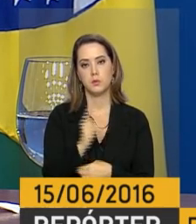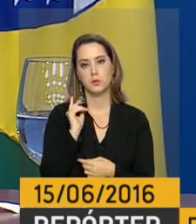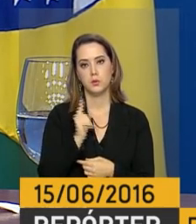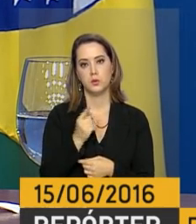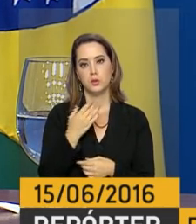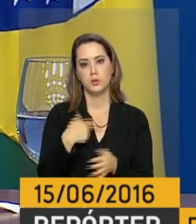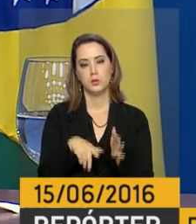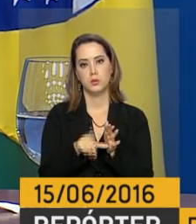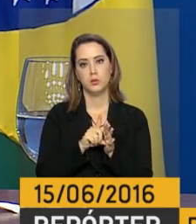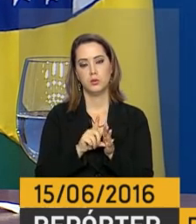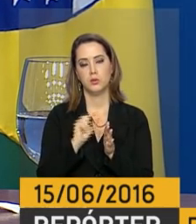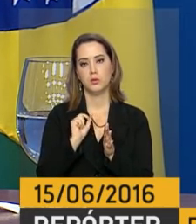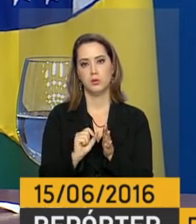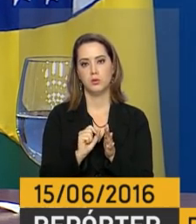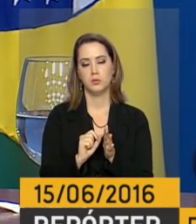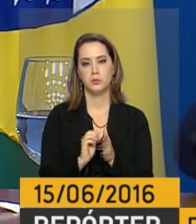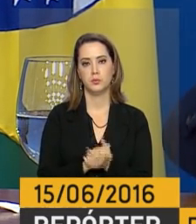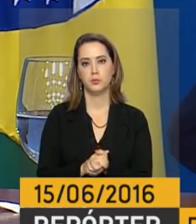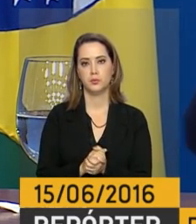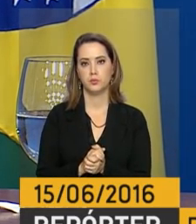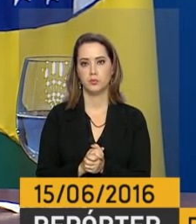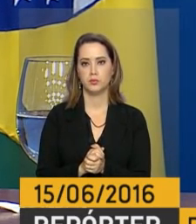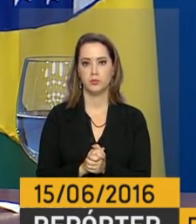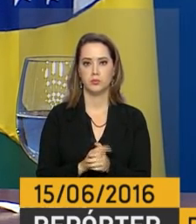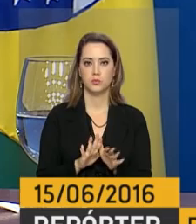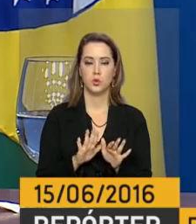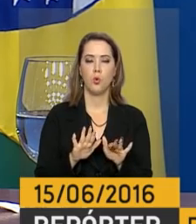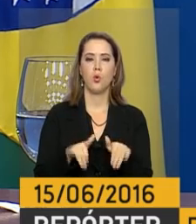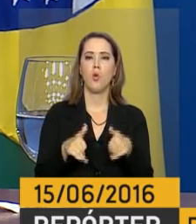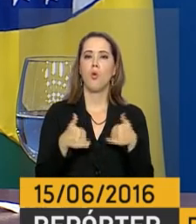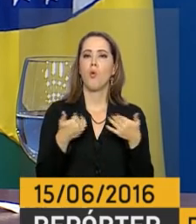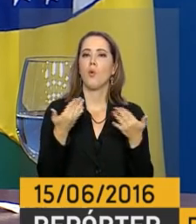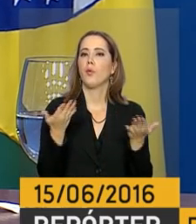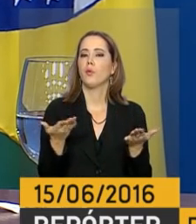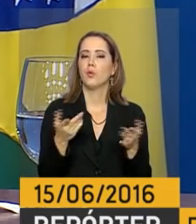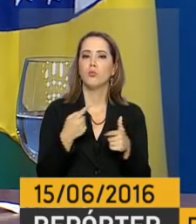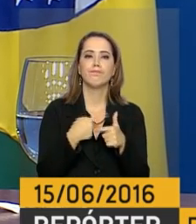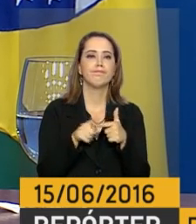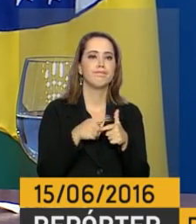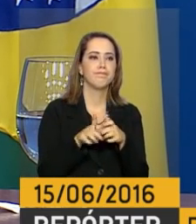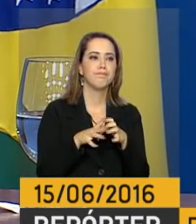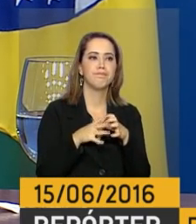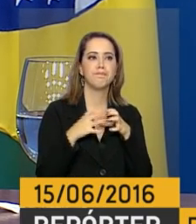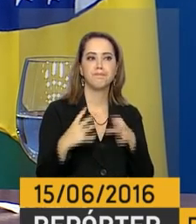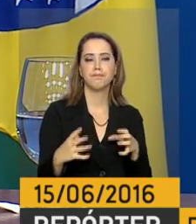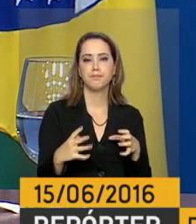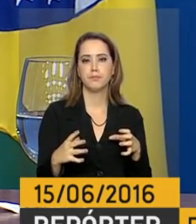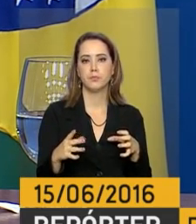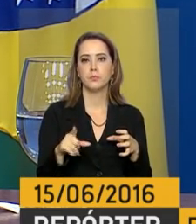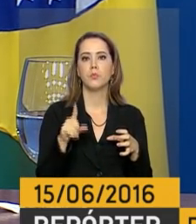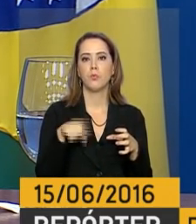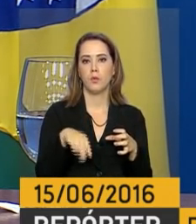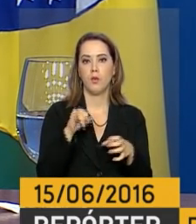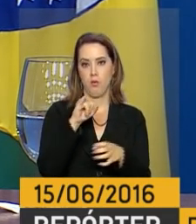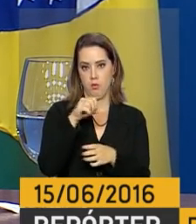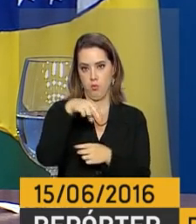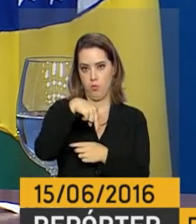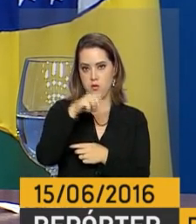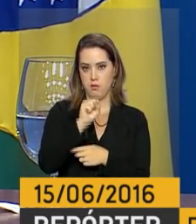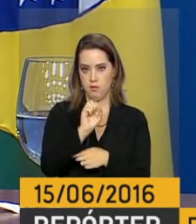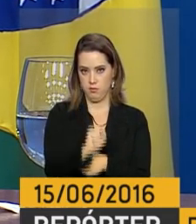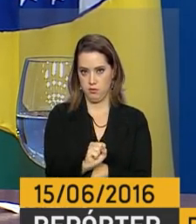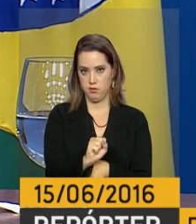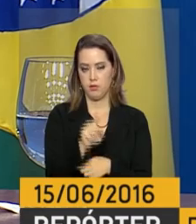um eh uma pergunta anterior que o grande item que ainda precisaria ser interessado é o item da previdência.